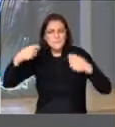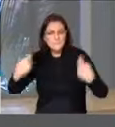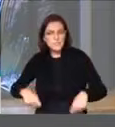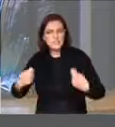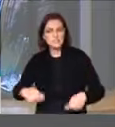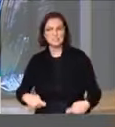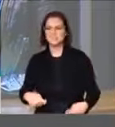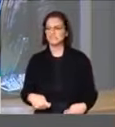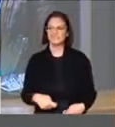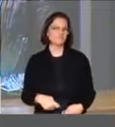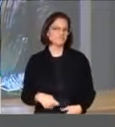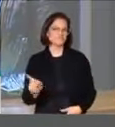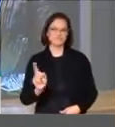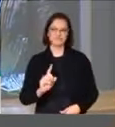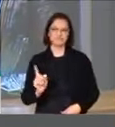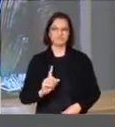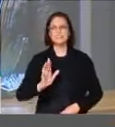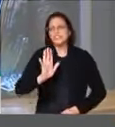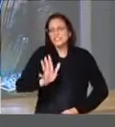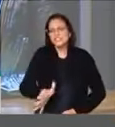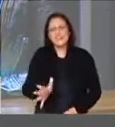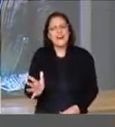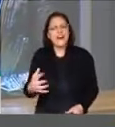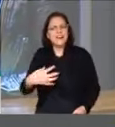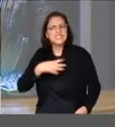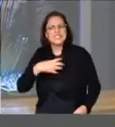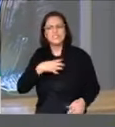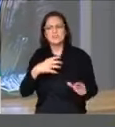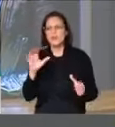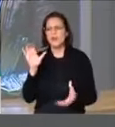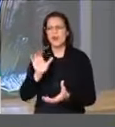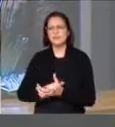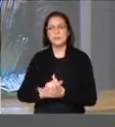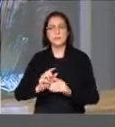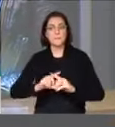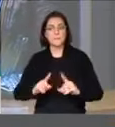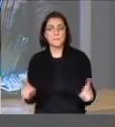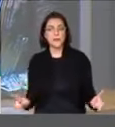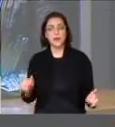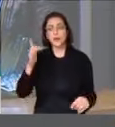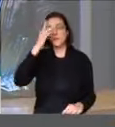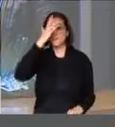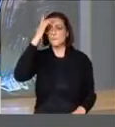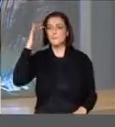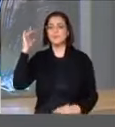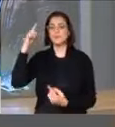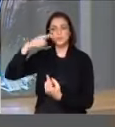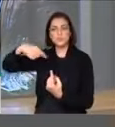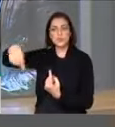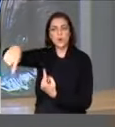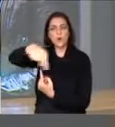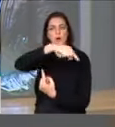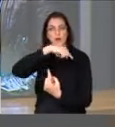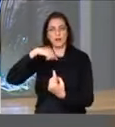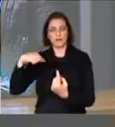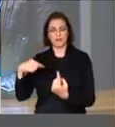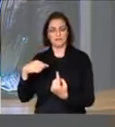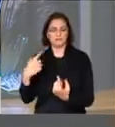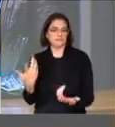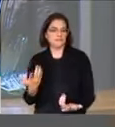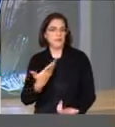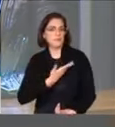daquilo para se sentir casada, porque já nos sentíamos, mas porque as pessoas que estavam ao nosso redor,